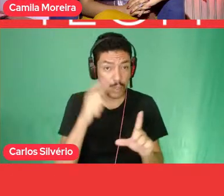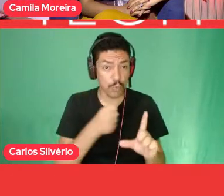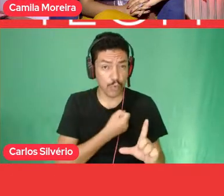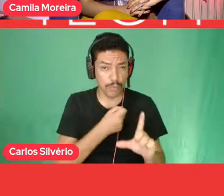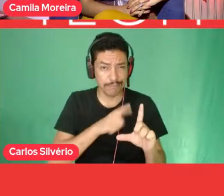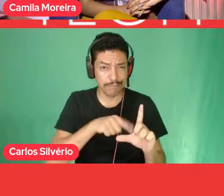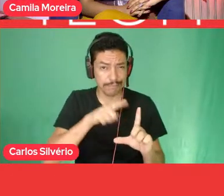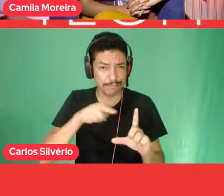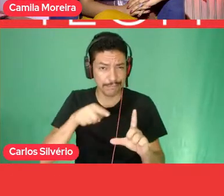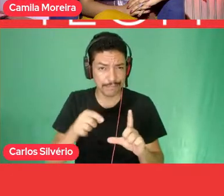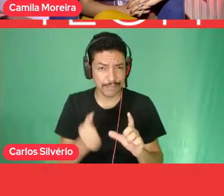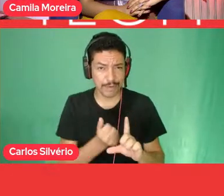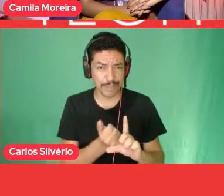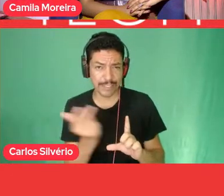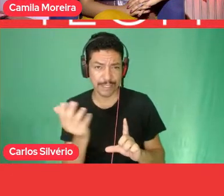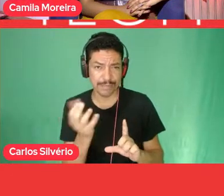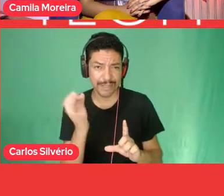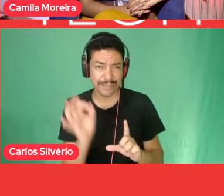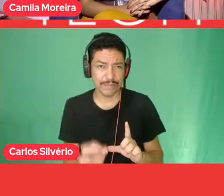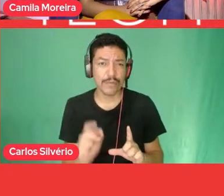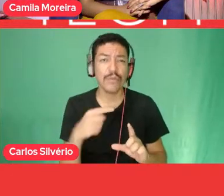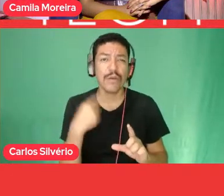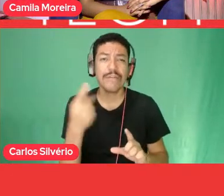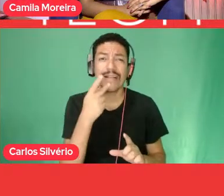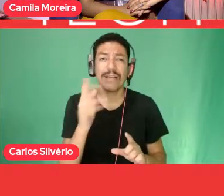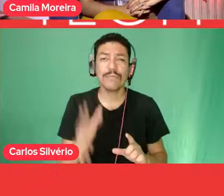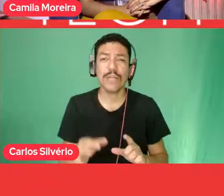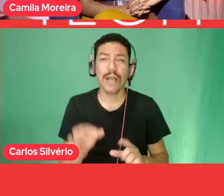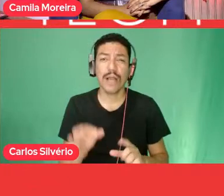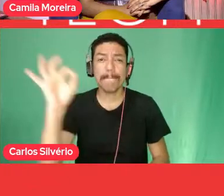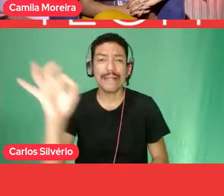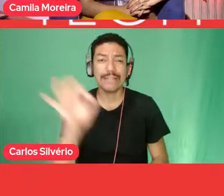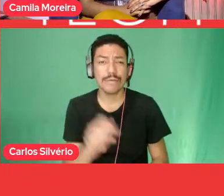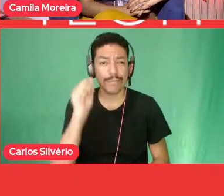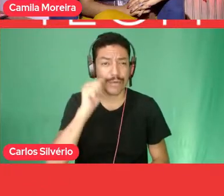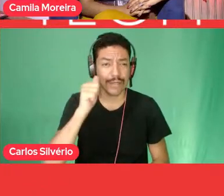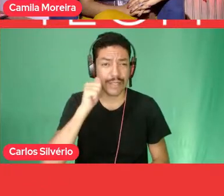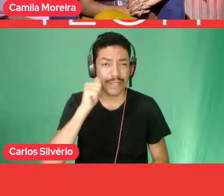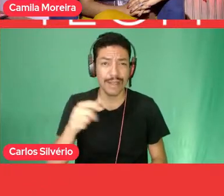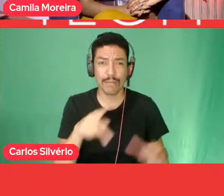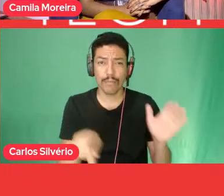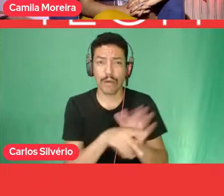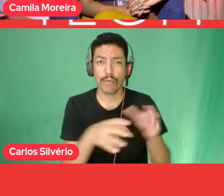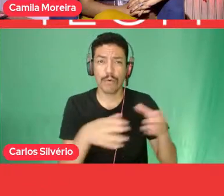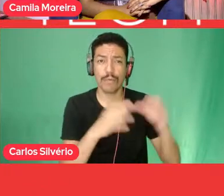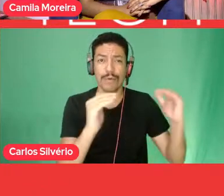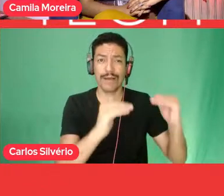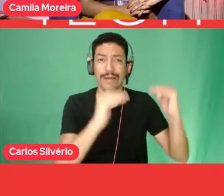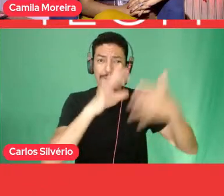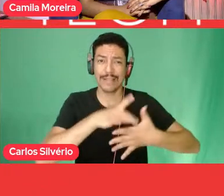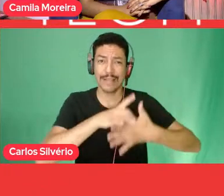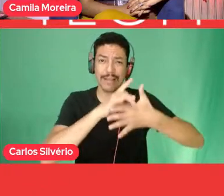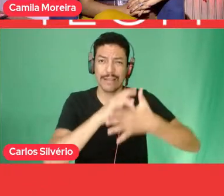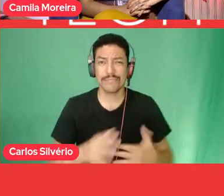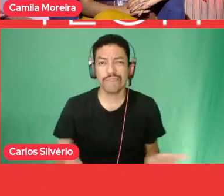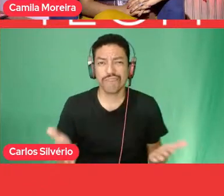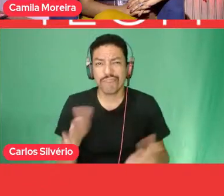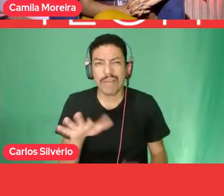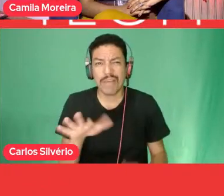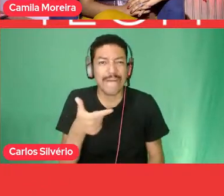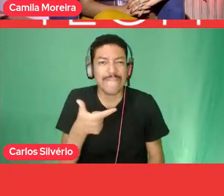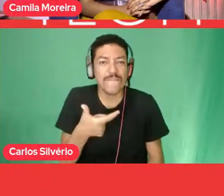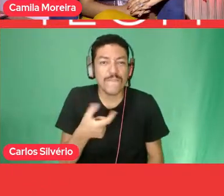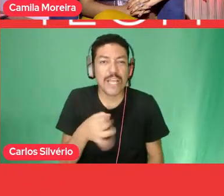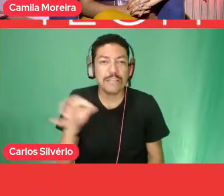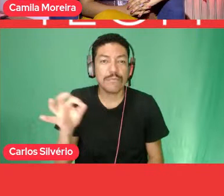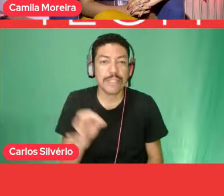início o percentual de mulheres em top liderança, né? Sei lá, vamos falar de 20%? Então, quem lidera